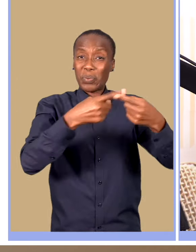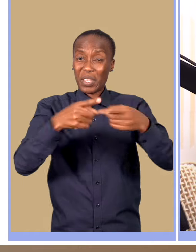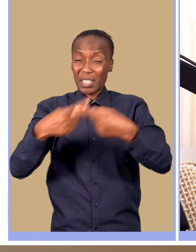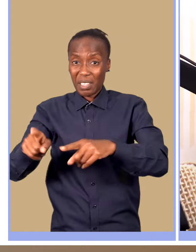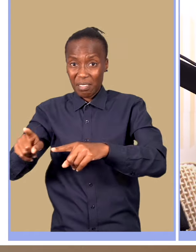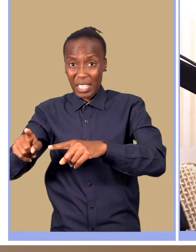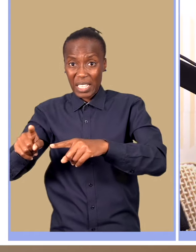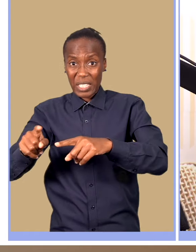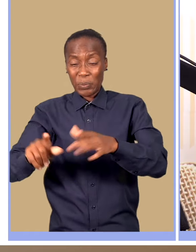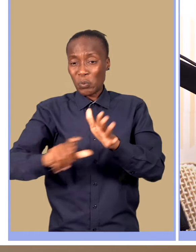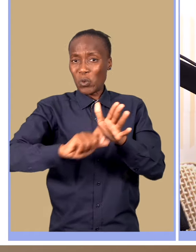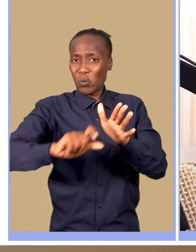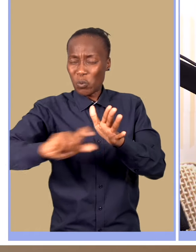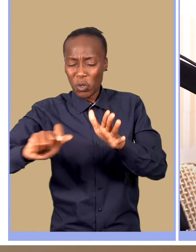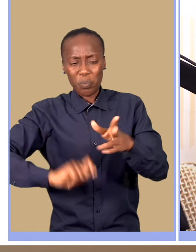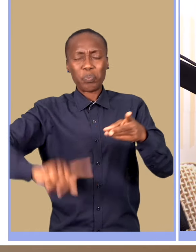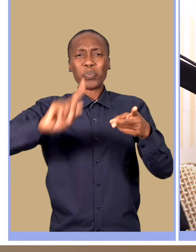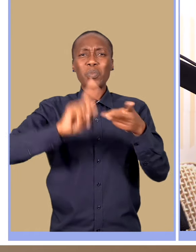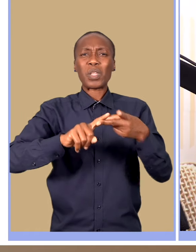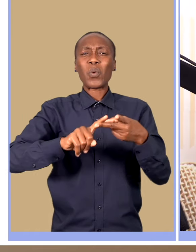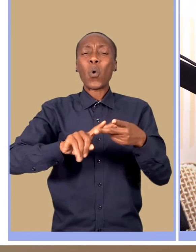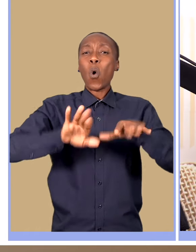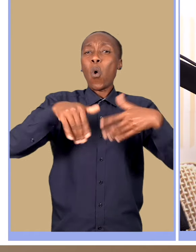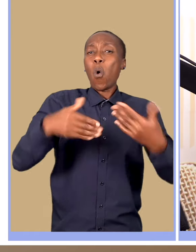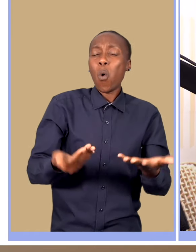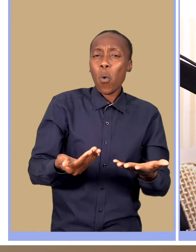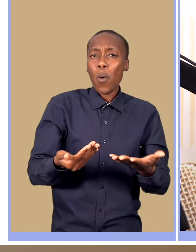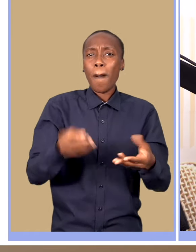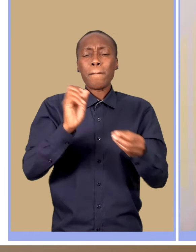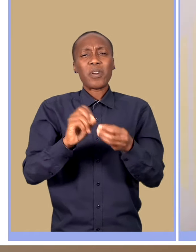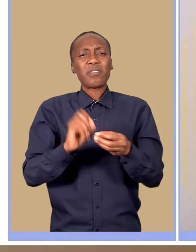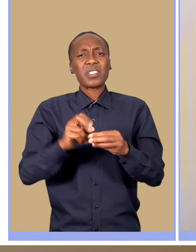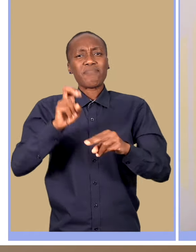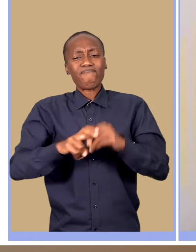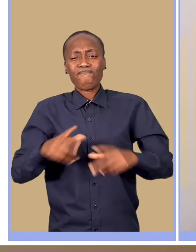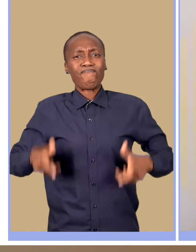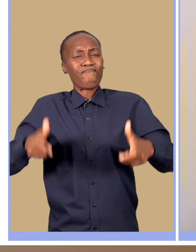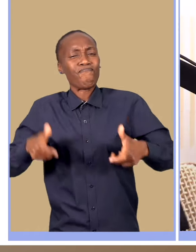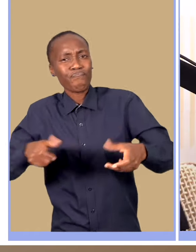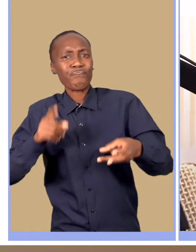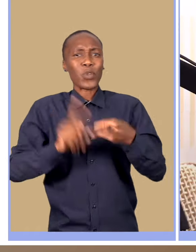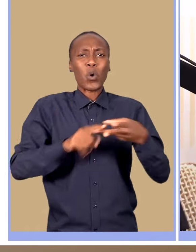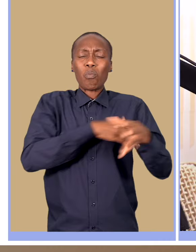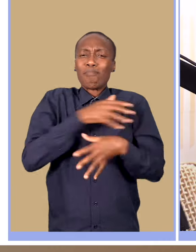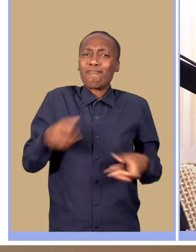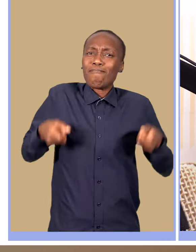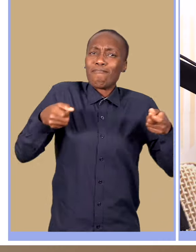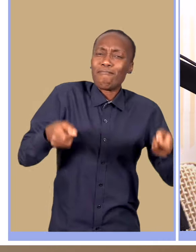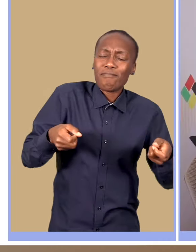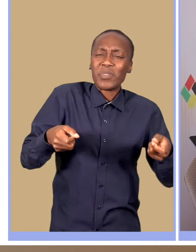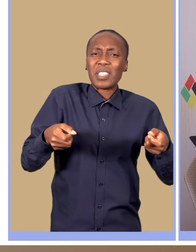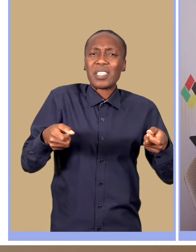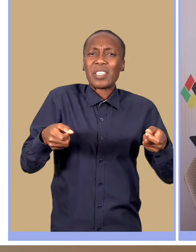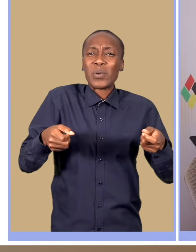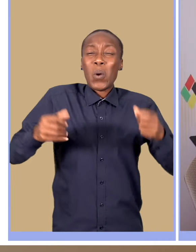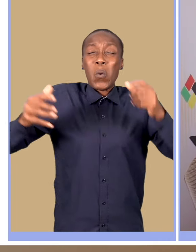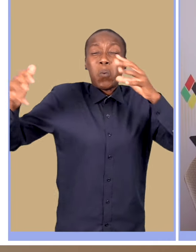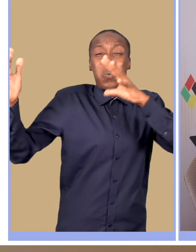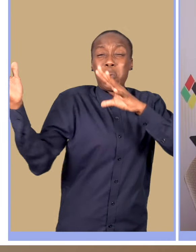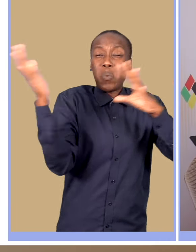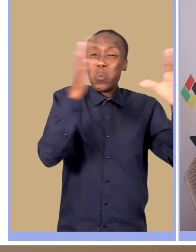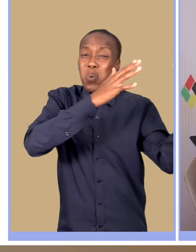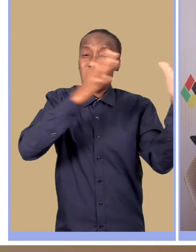seja em termos de dificuldade de locomoção na hora, quer dizer, temos aqui um furacão e temos que movimentar